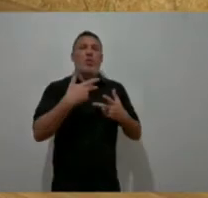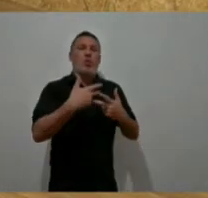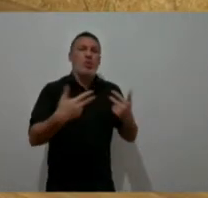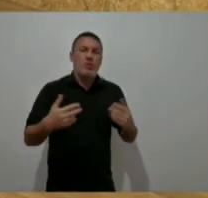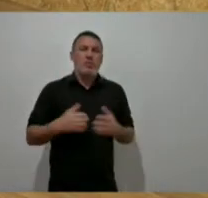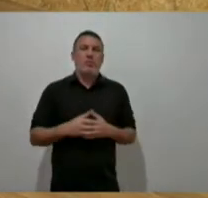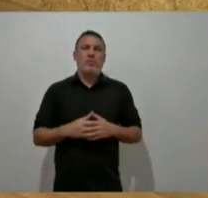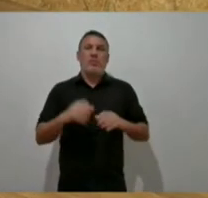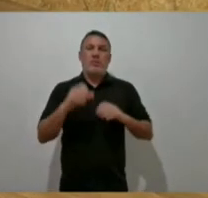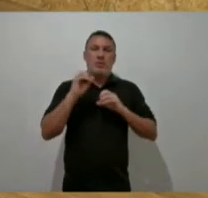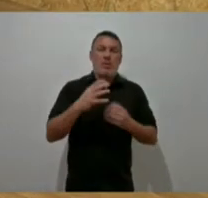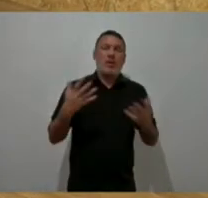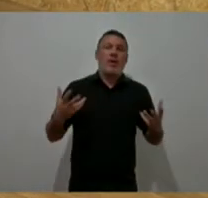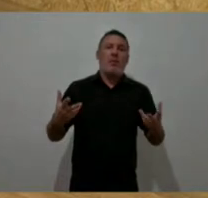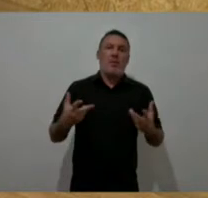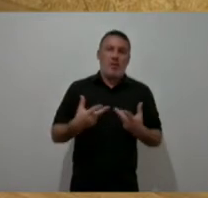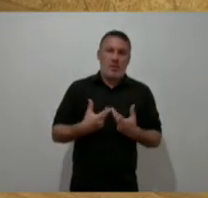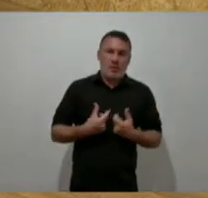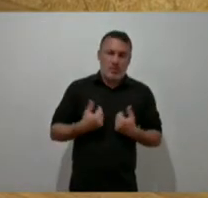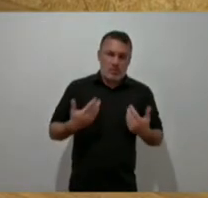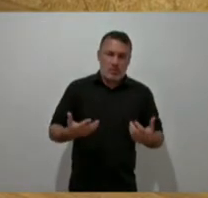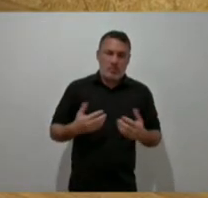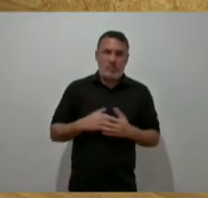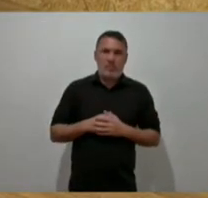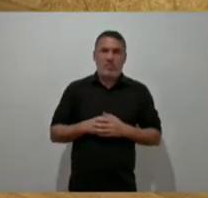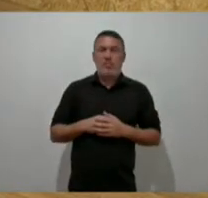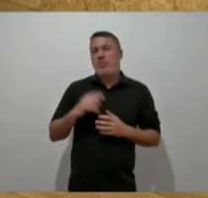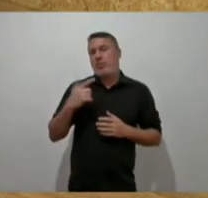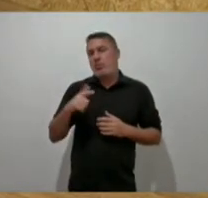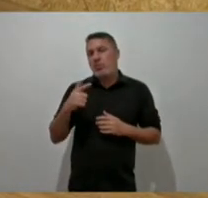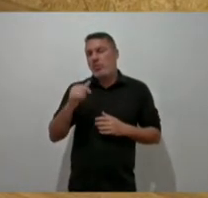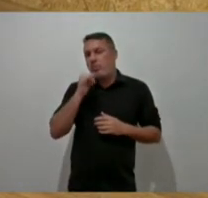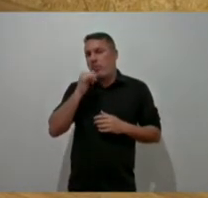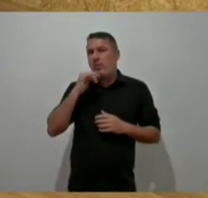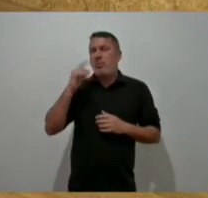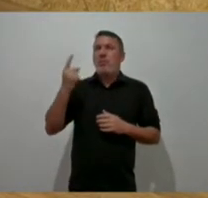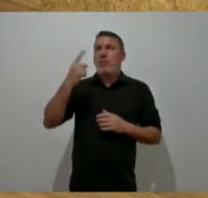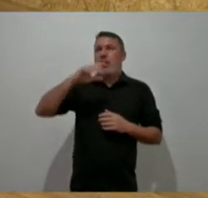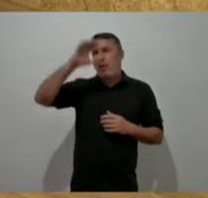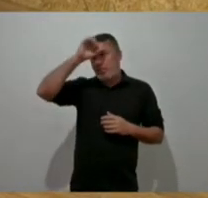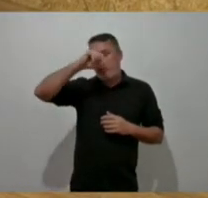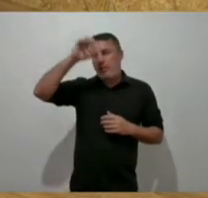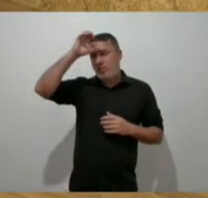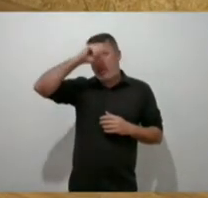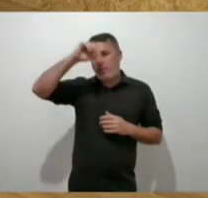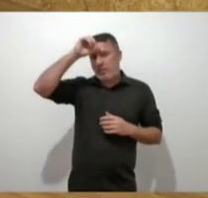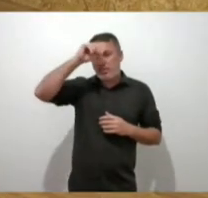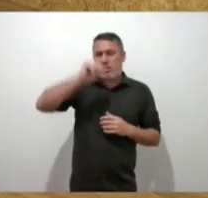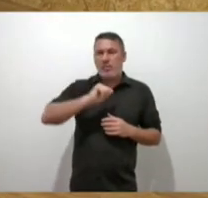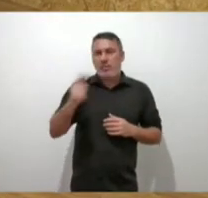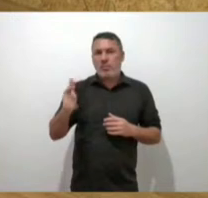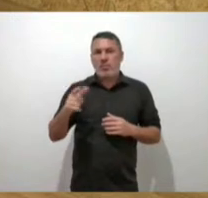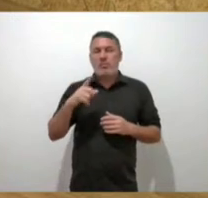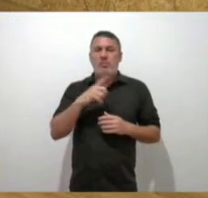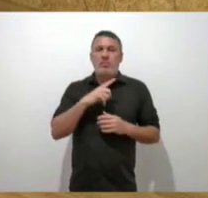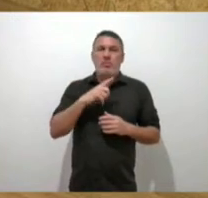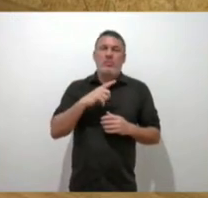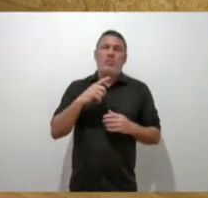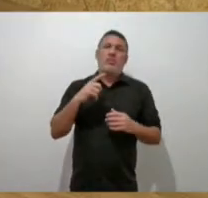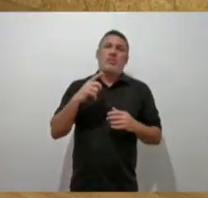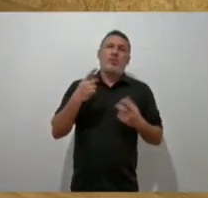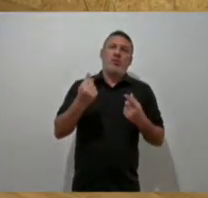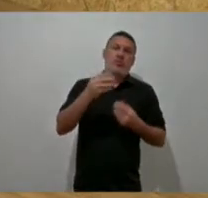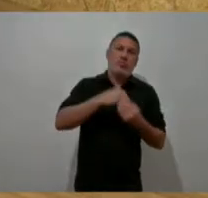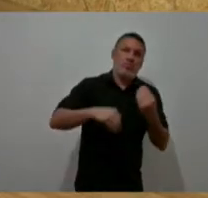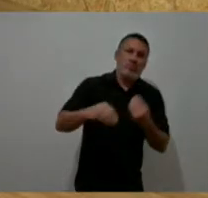habilidades, né? Então, ele tem primeiro aprender a aprender, depois ele tem que aprender a lidar com as suas finanças, aprender a lidar com uma